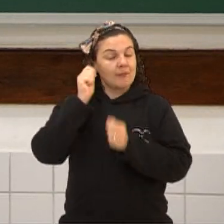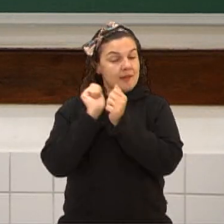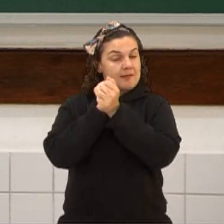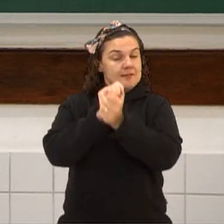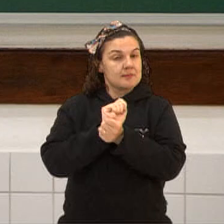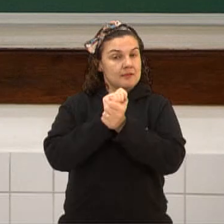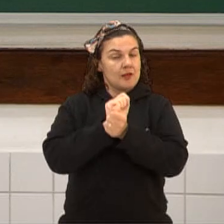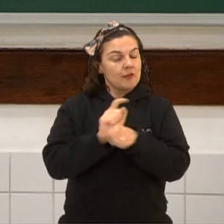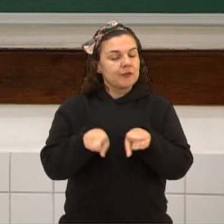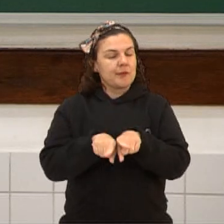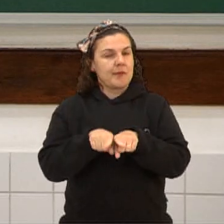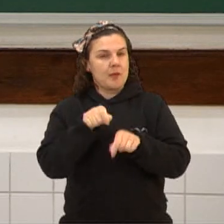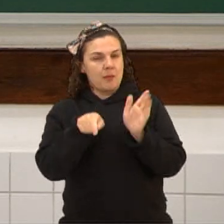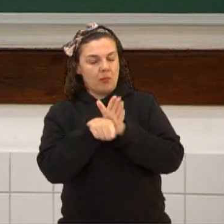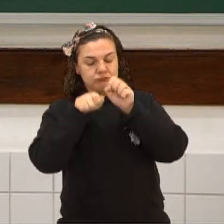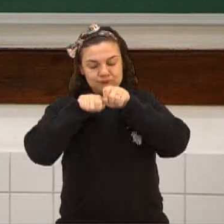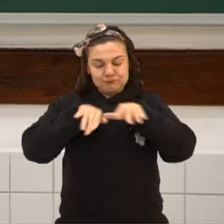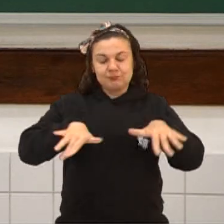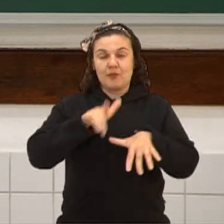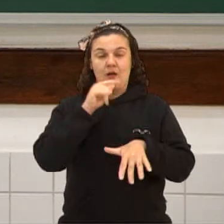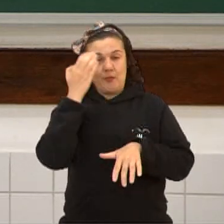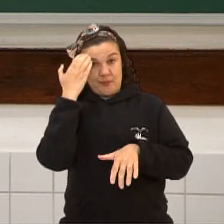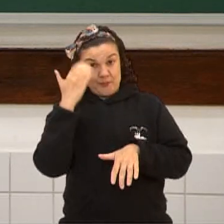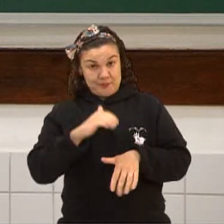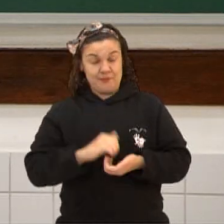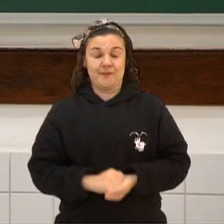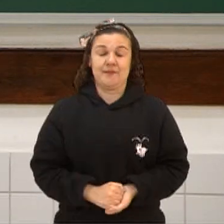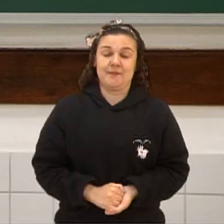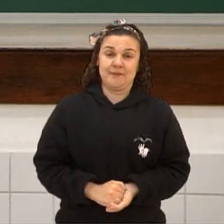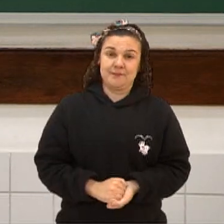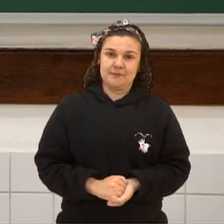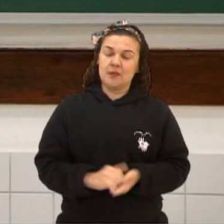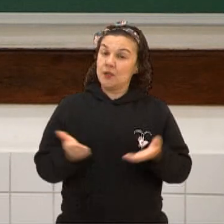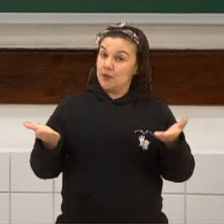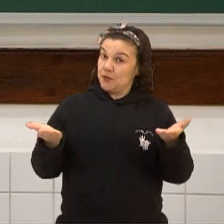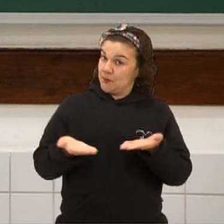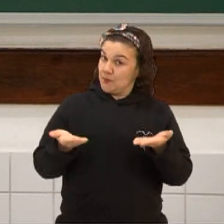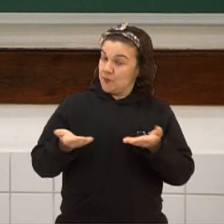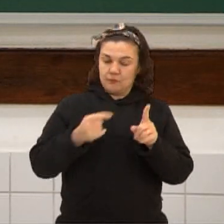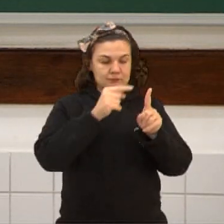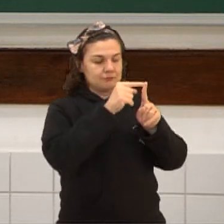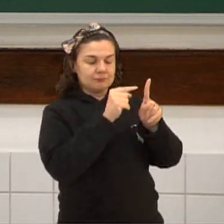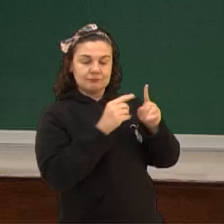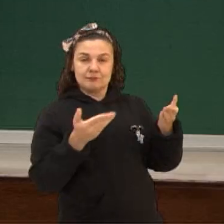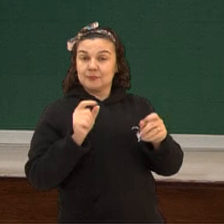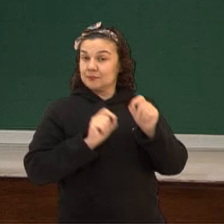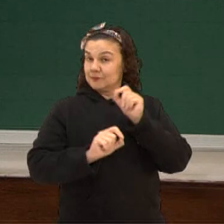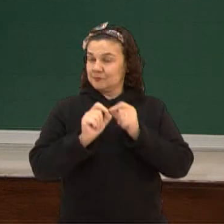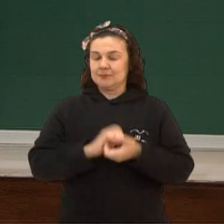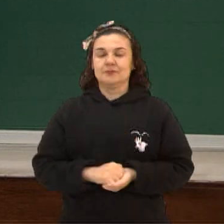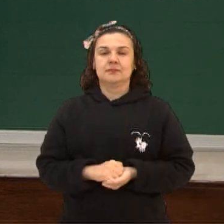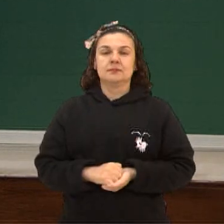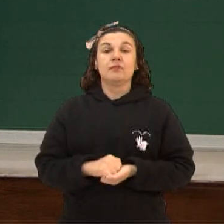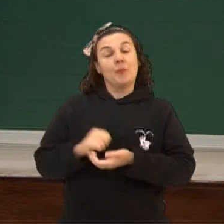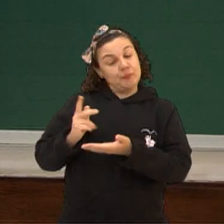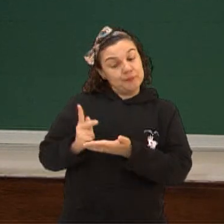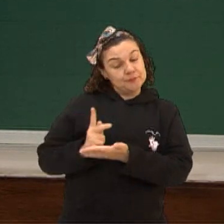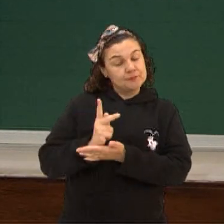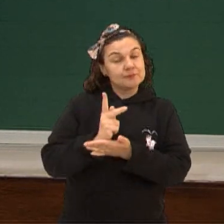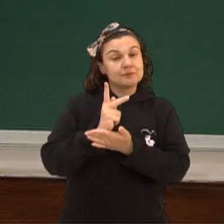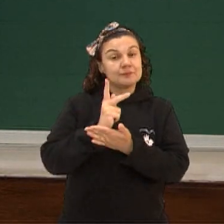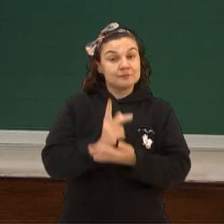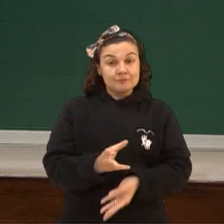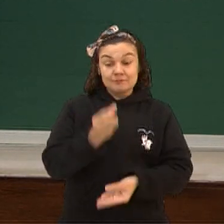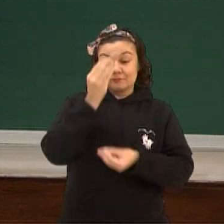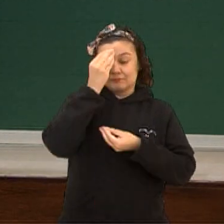primeiro sistema de abastecimento de água da cidade de Curitiba. E hoje, os objetivos da nossa aula, vamos continuar conhecendo